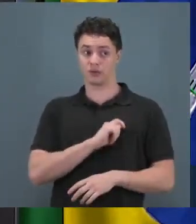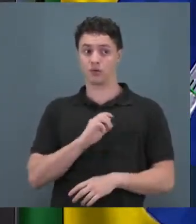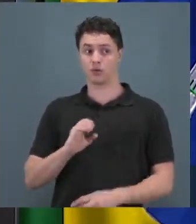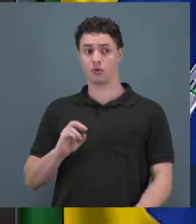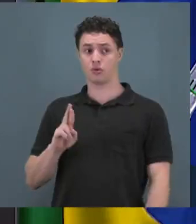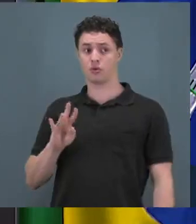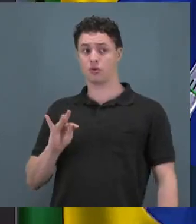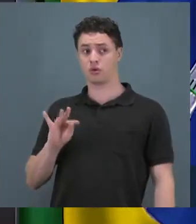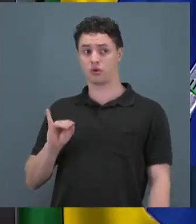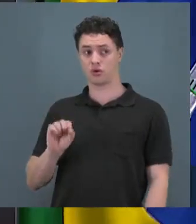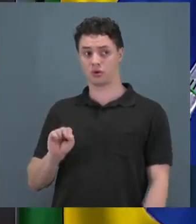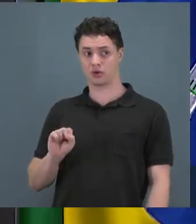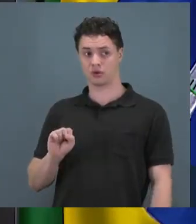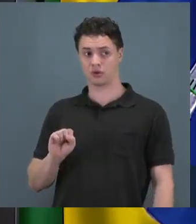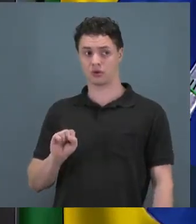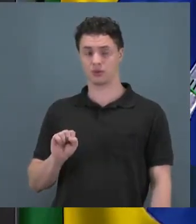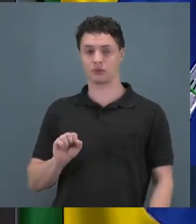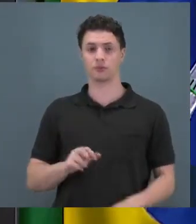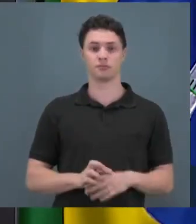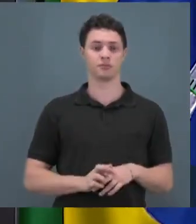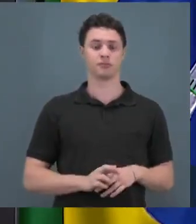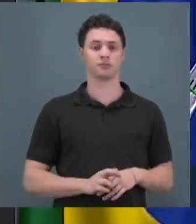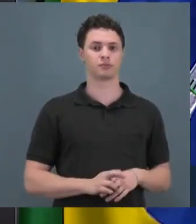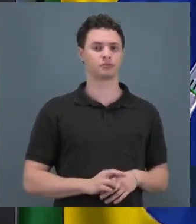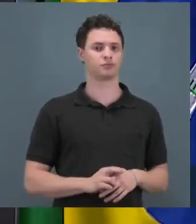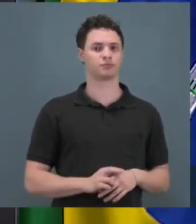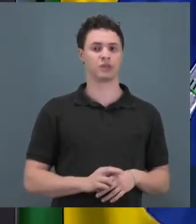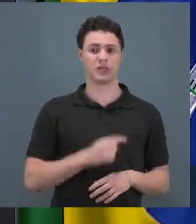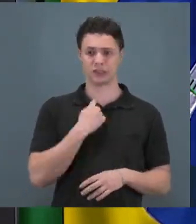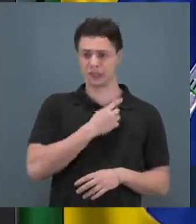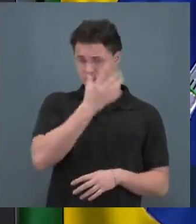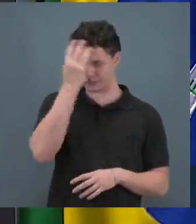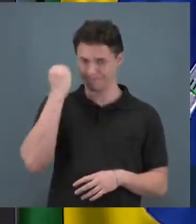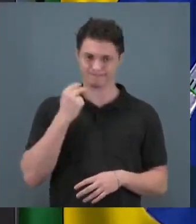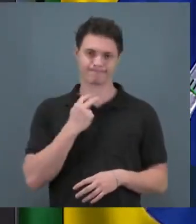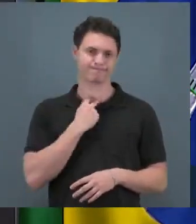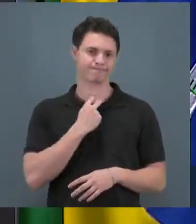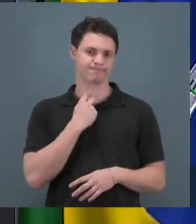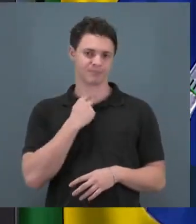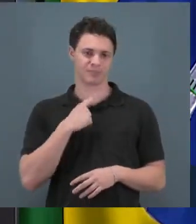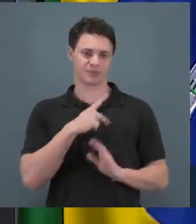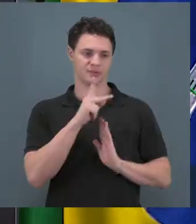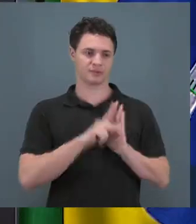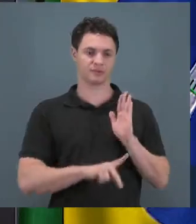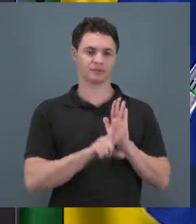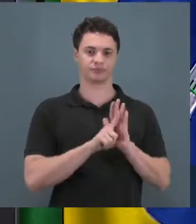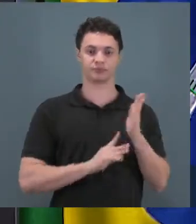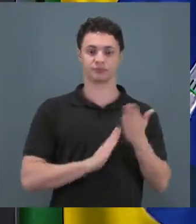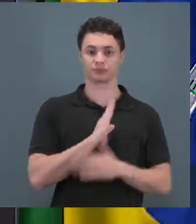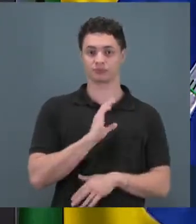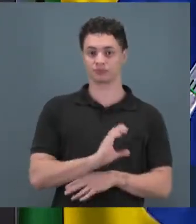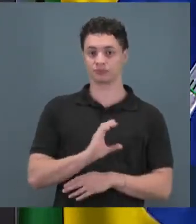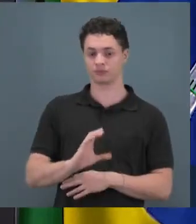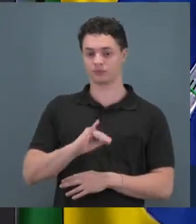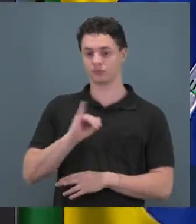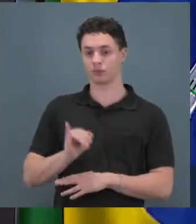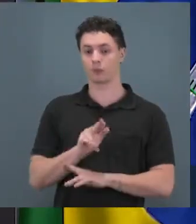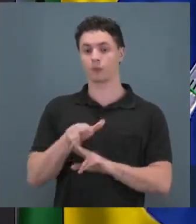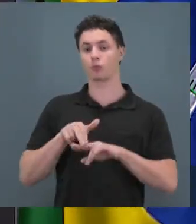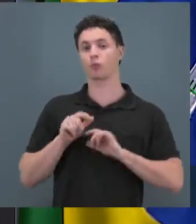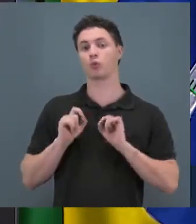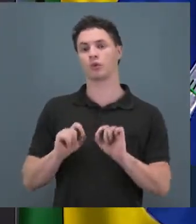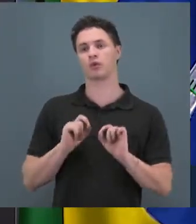Ortiz. Não podemos esquecer que esse PL só foi aprovado na CCJ em virtude